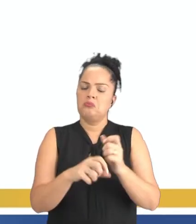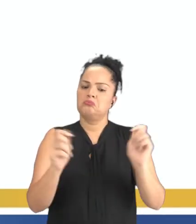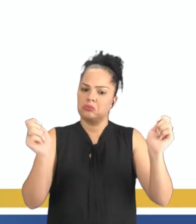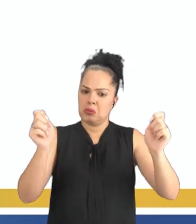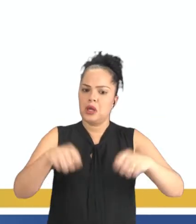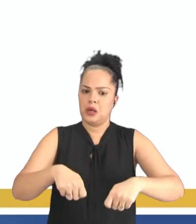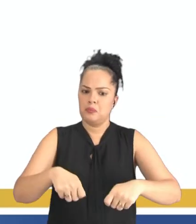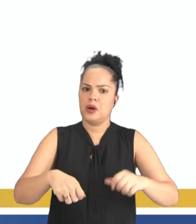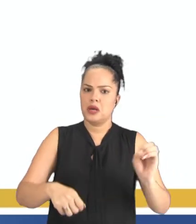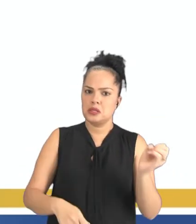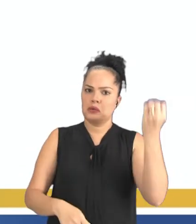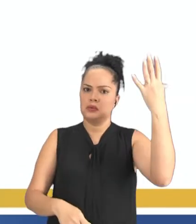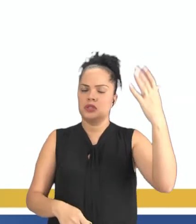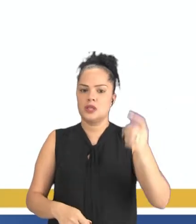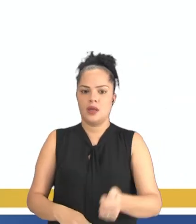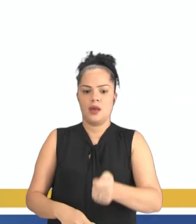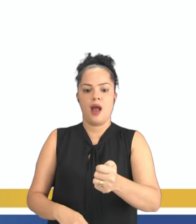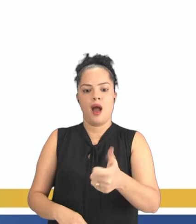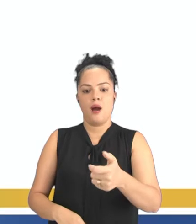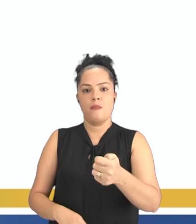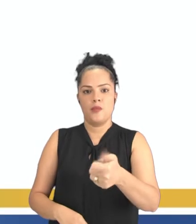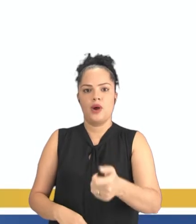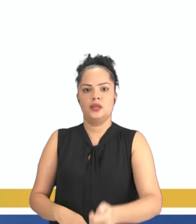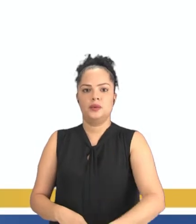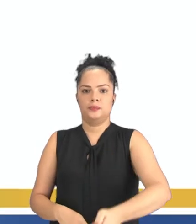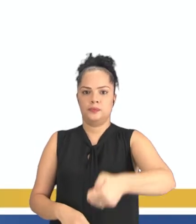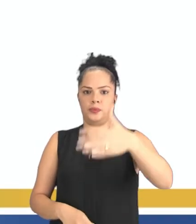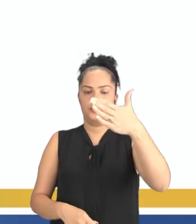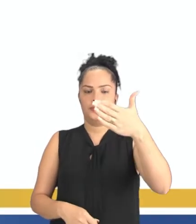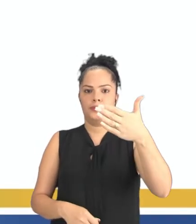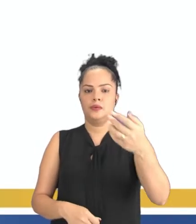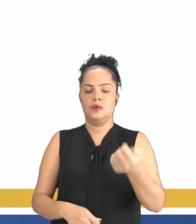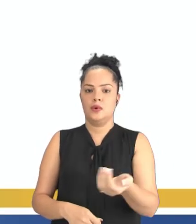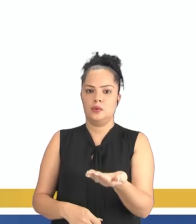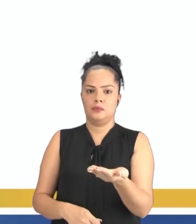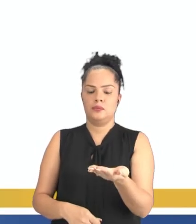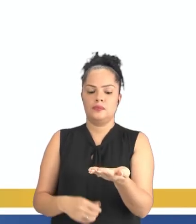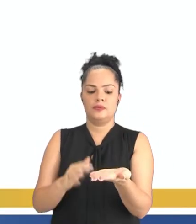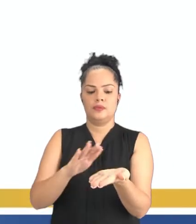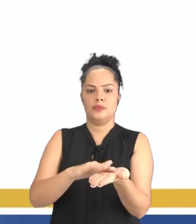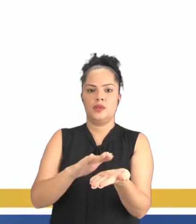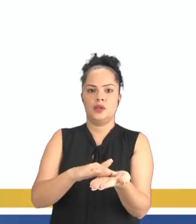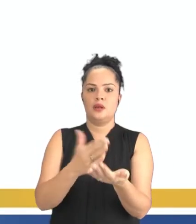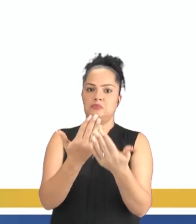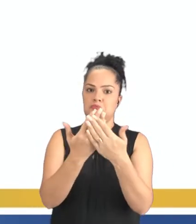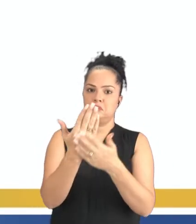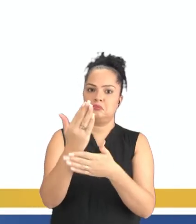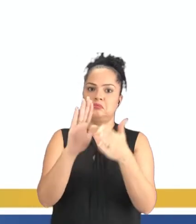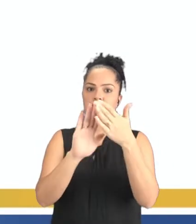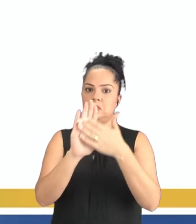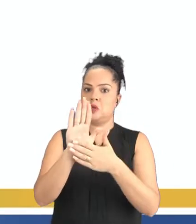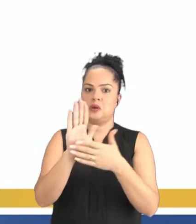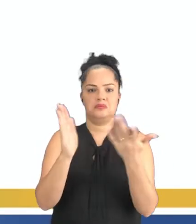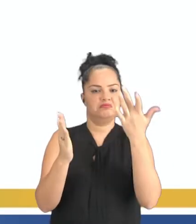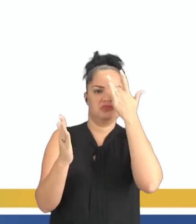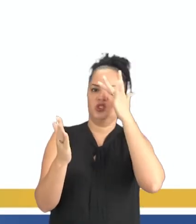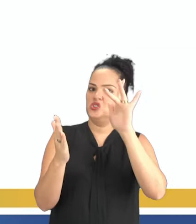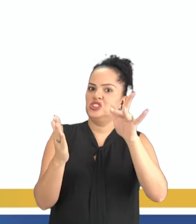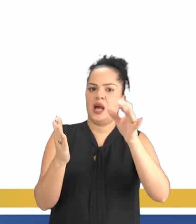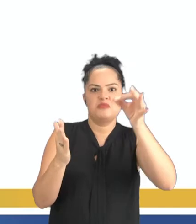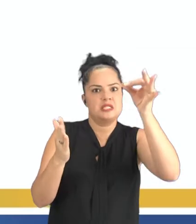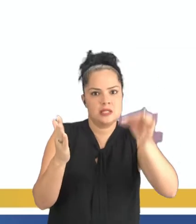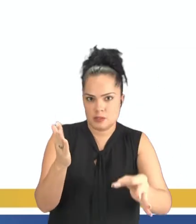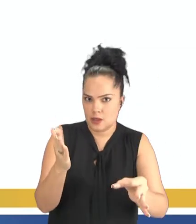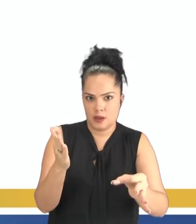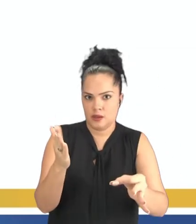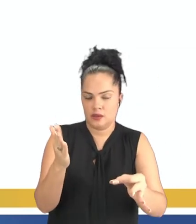exemplo, quando você lança uma moedinha, pode cair cara ou coroa, né? Você sabe que disso não passa. Só que você não sabe, você não consegue